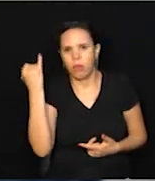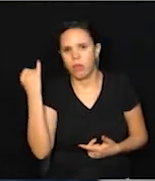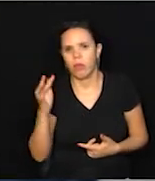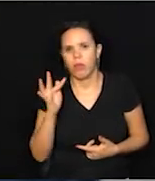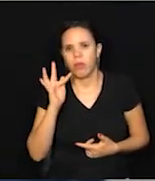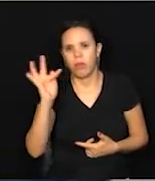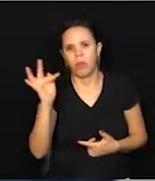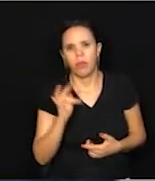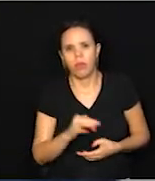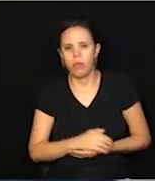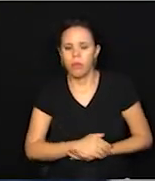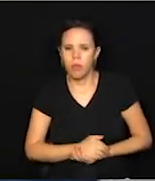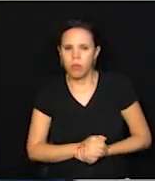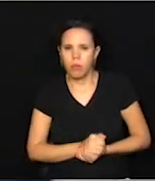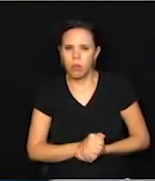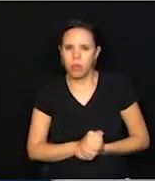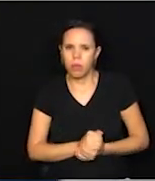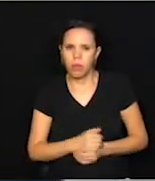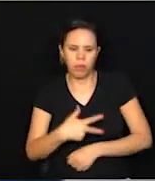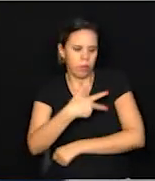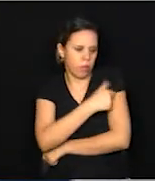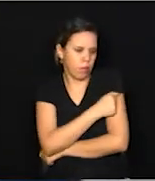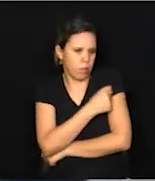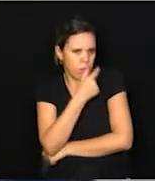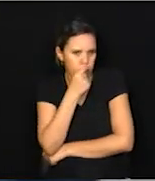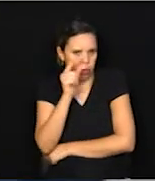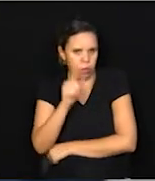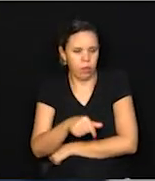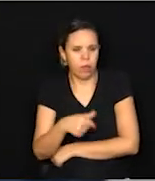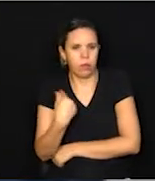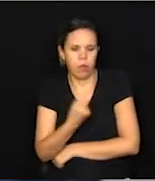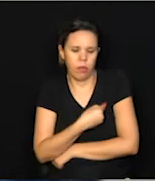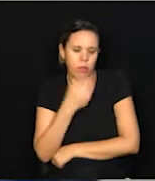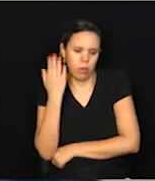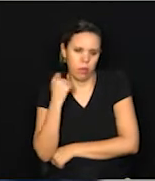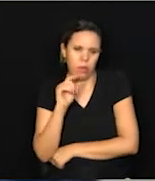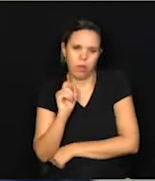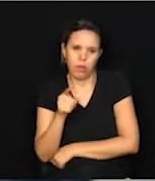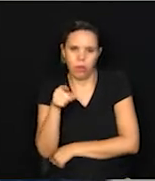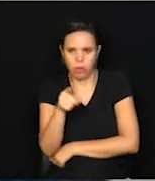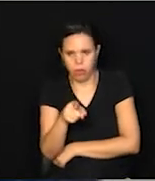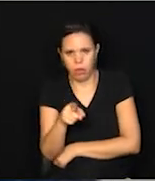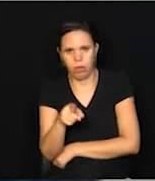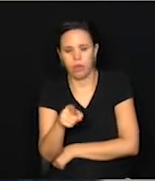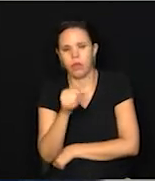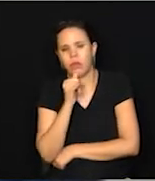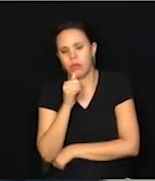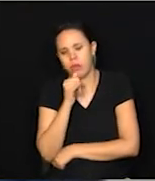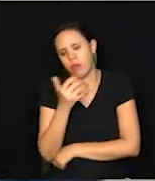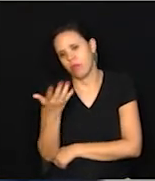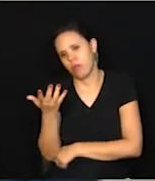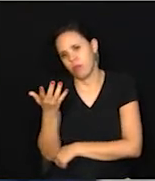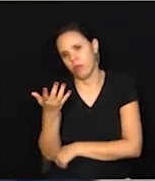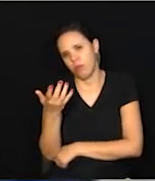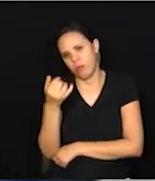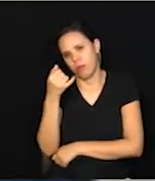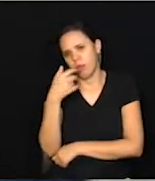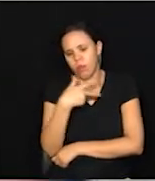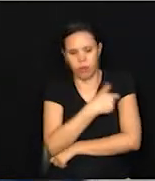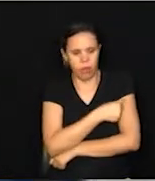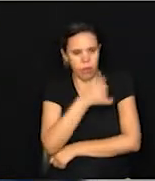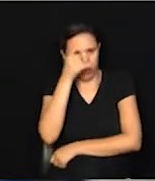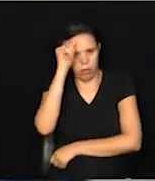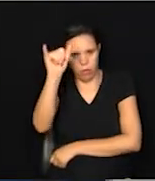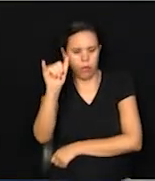futuro. E a vacinação da gripe vai nisso, quer dizer, a gente sabe que se você prevenir contra a gripe, você evita